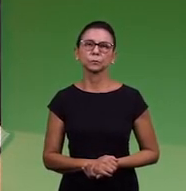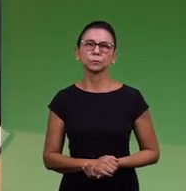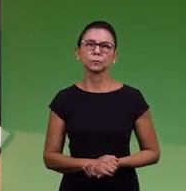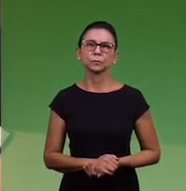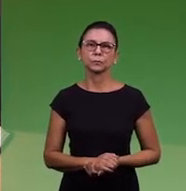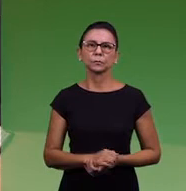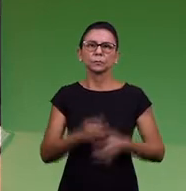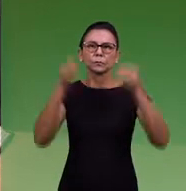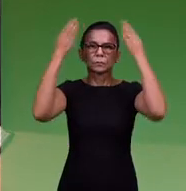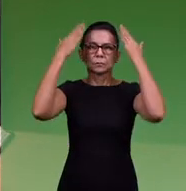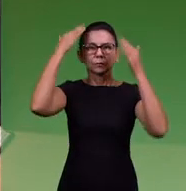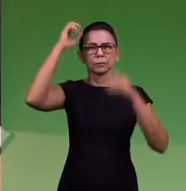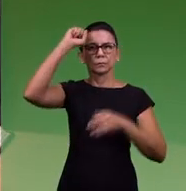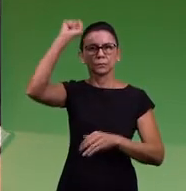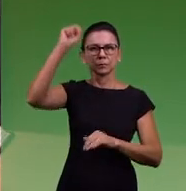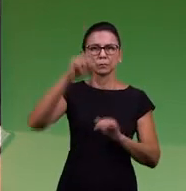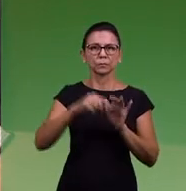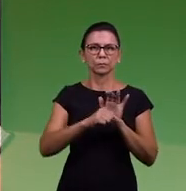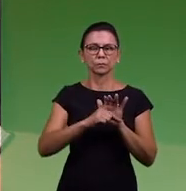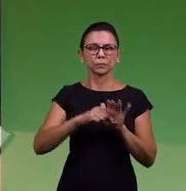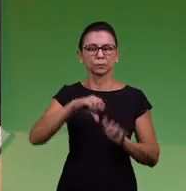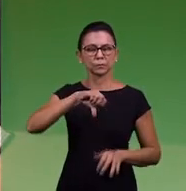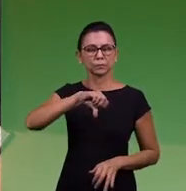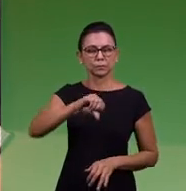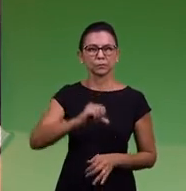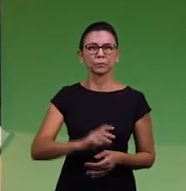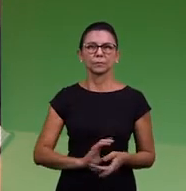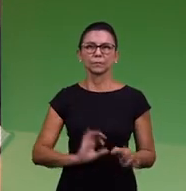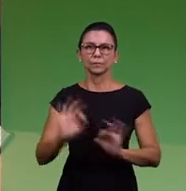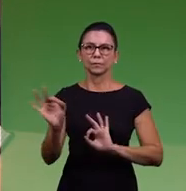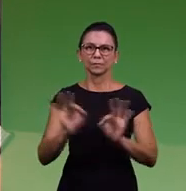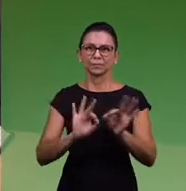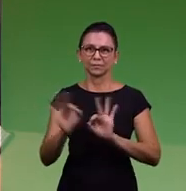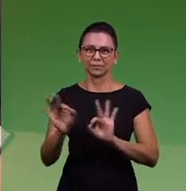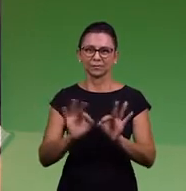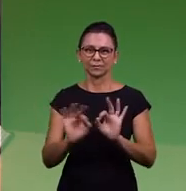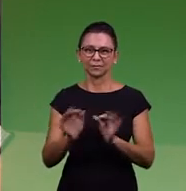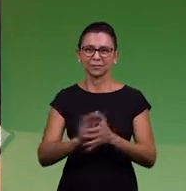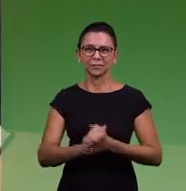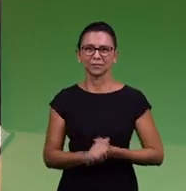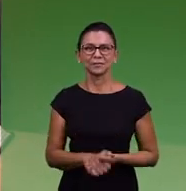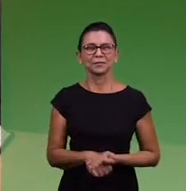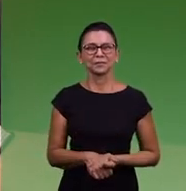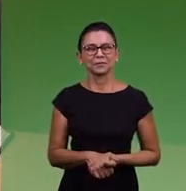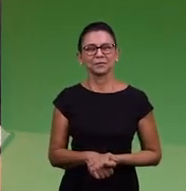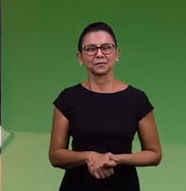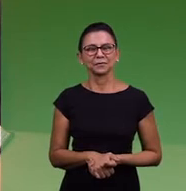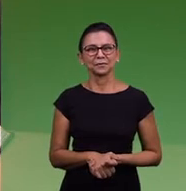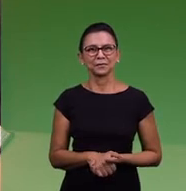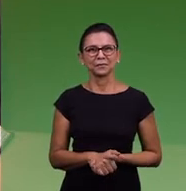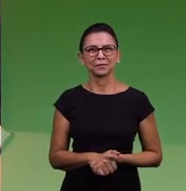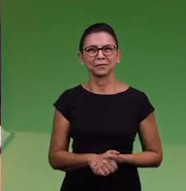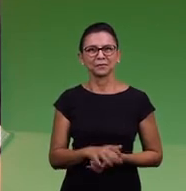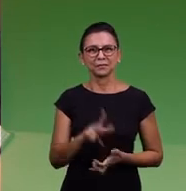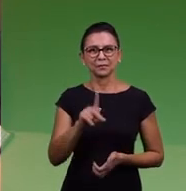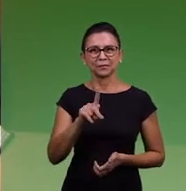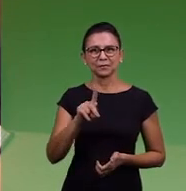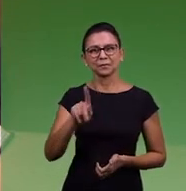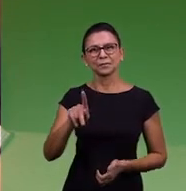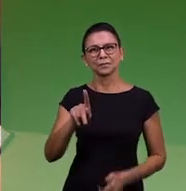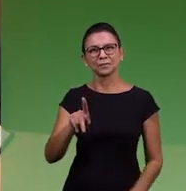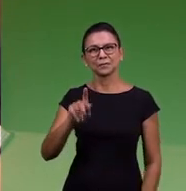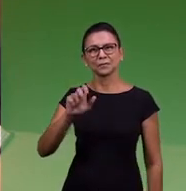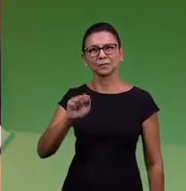o rei Salomão, no verso 9, né? Ele fez para si um palanquim de madeira do Líbano. Olha como ele fez esse palanquim. O que é o palanquim? É